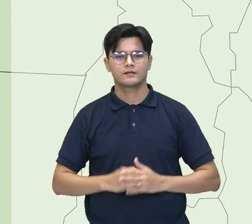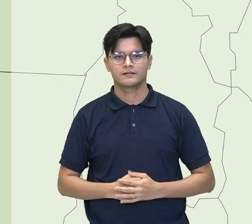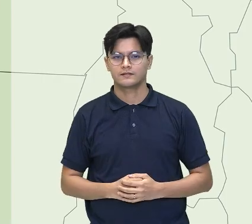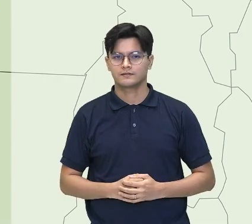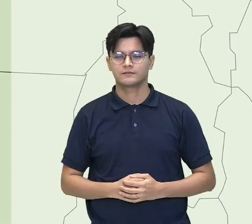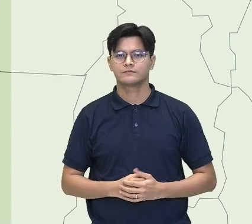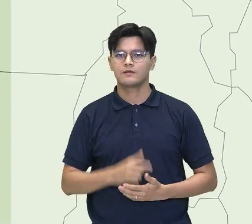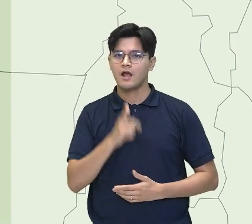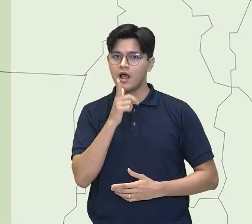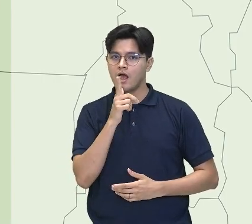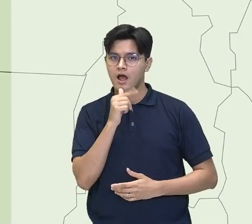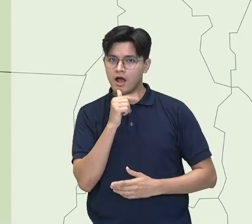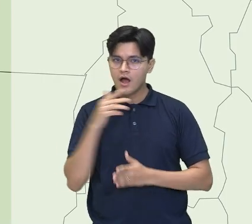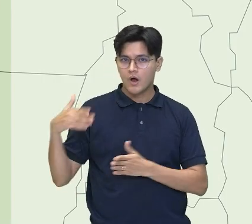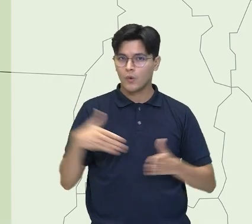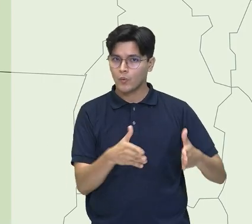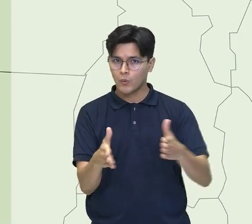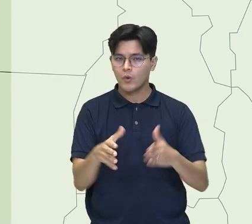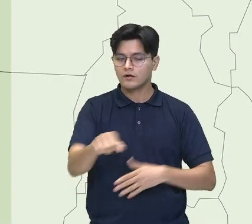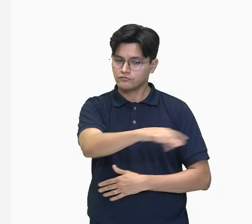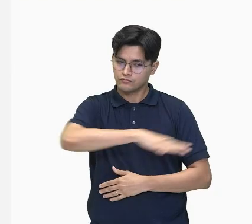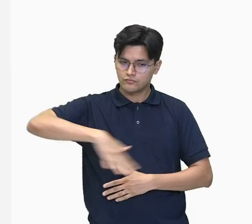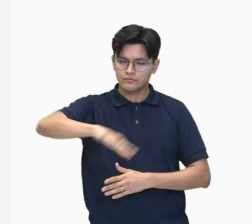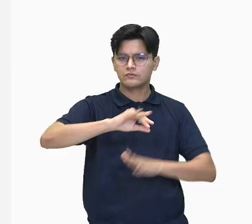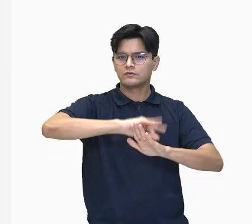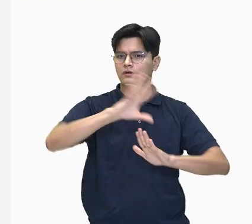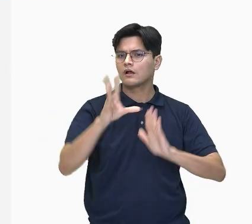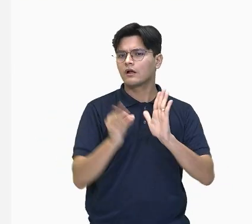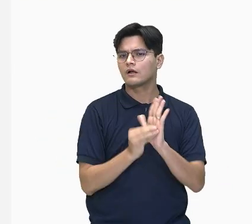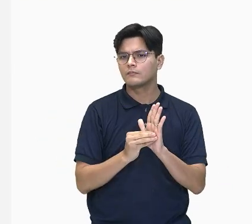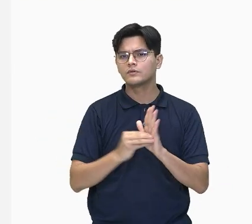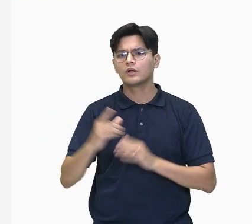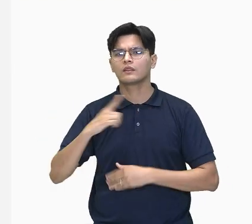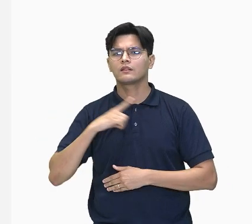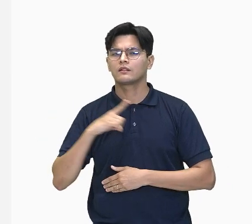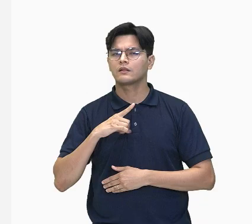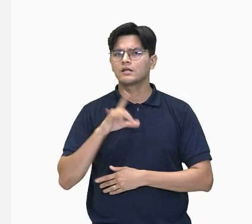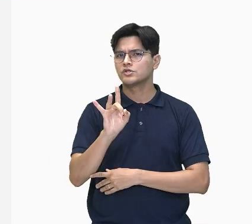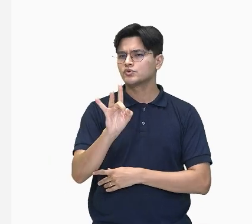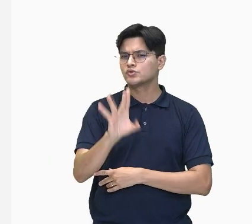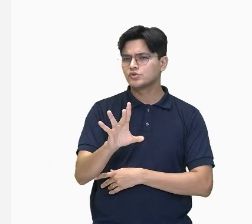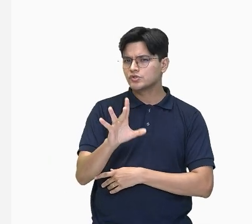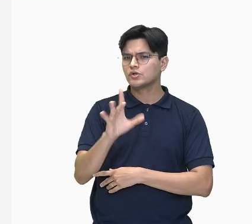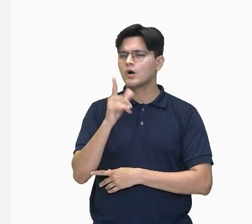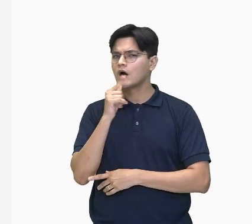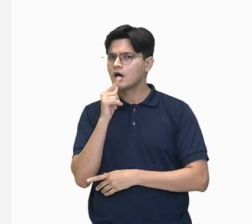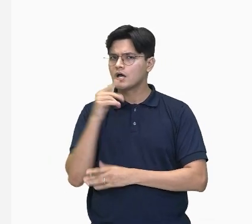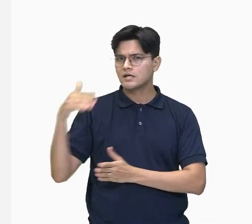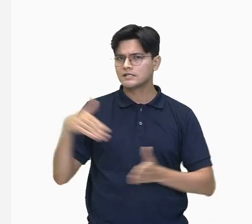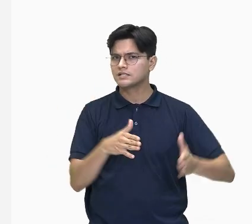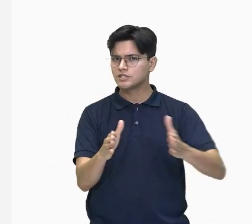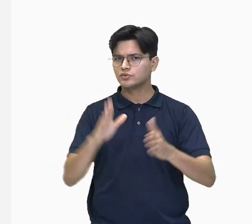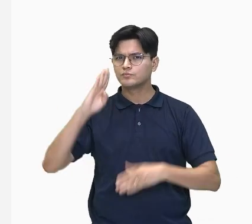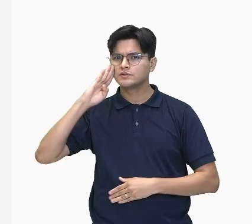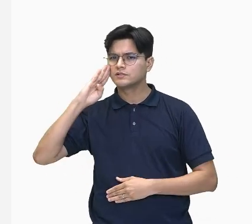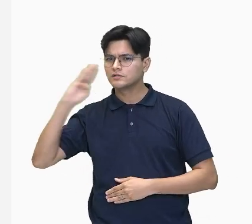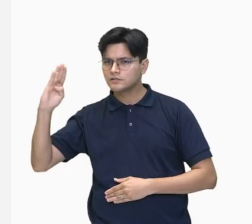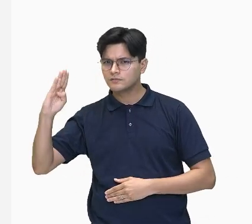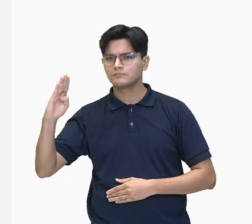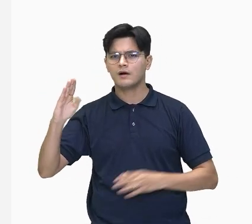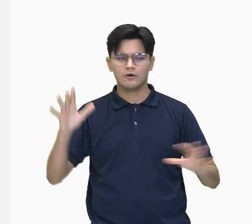bacia amazônica ela não é formada apenas pelo rio principal e pelos